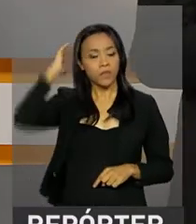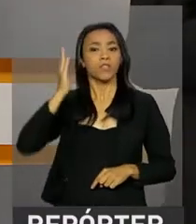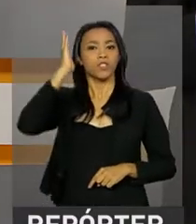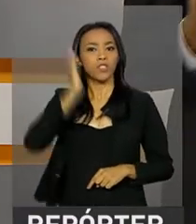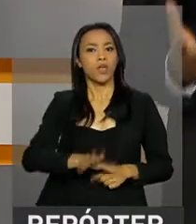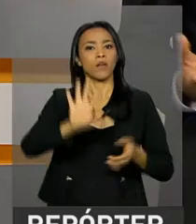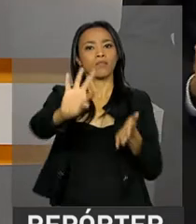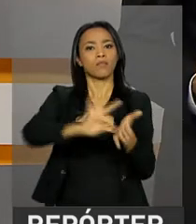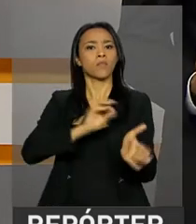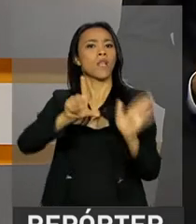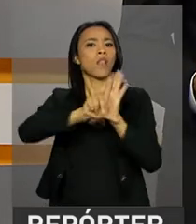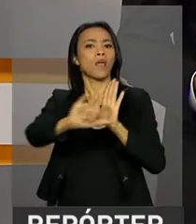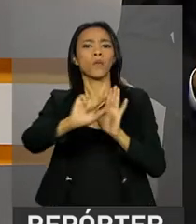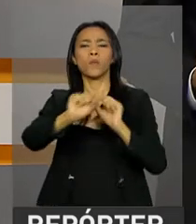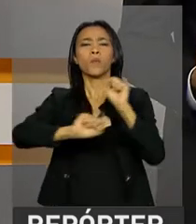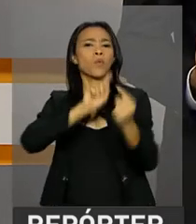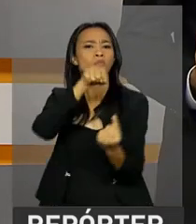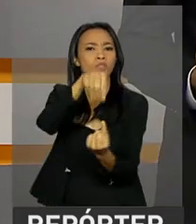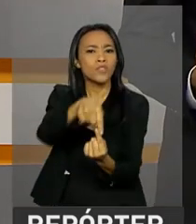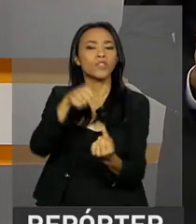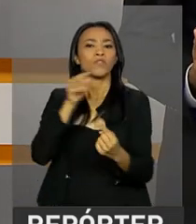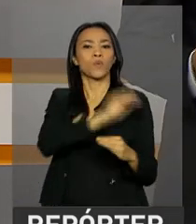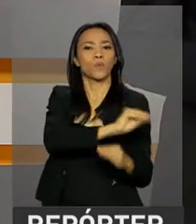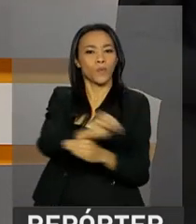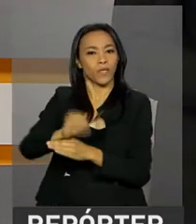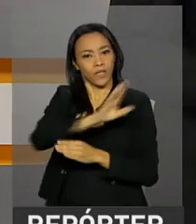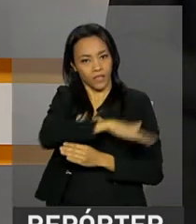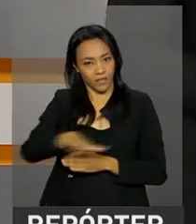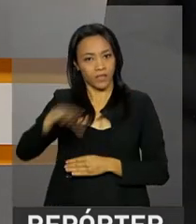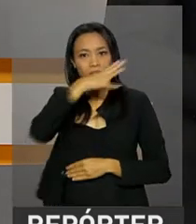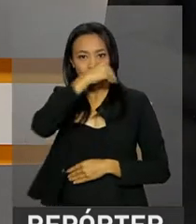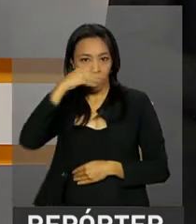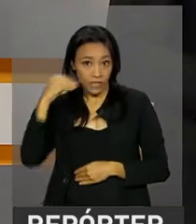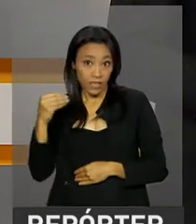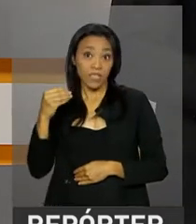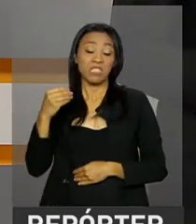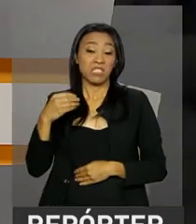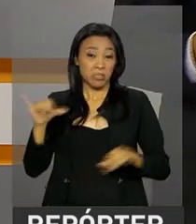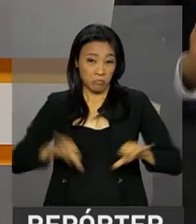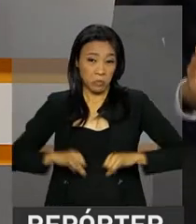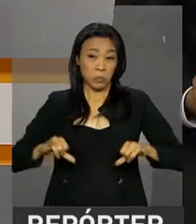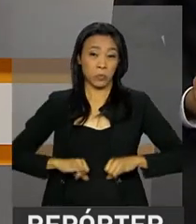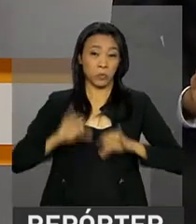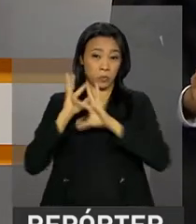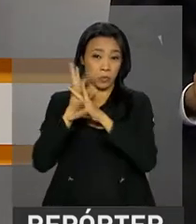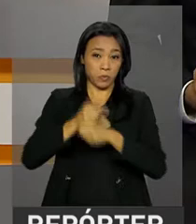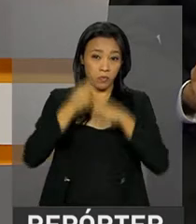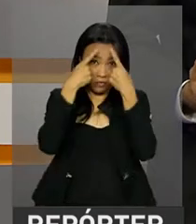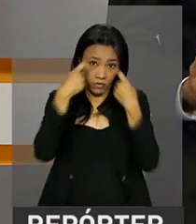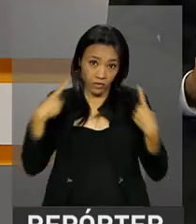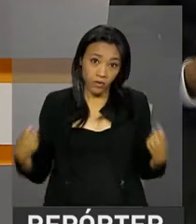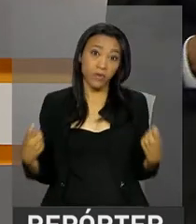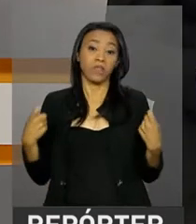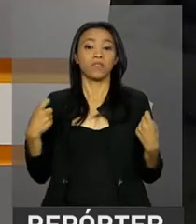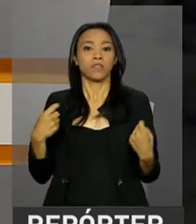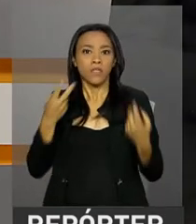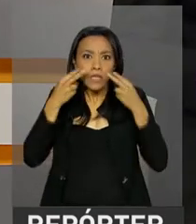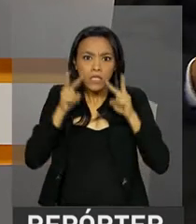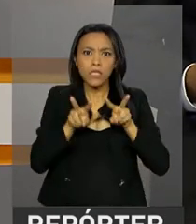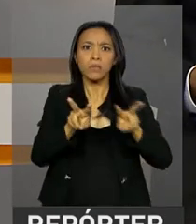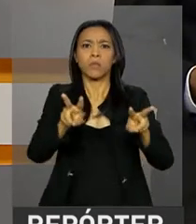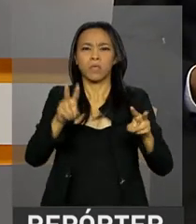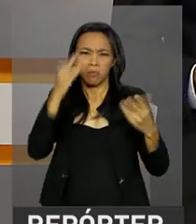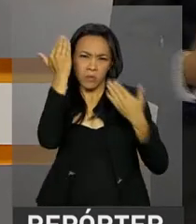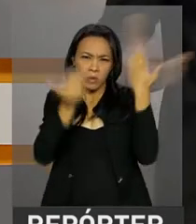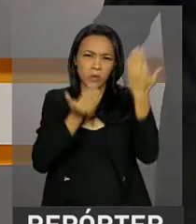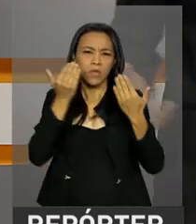a lei que amplia a proteção para crianças e adolescentes vítimas e testemunhas de violência física psicológica